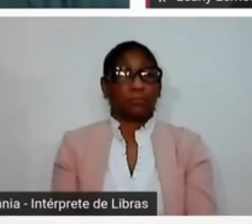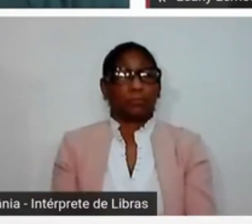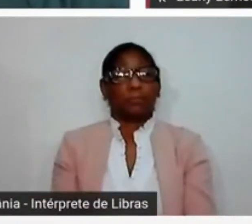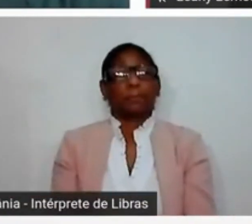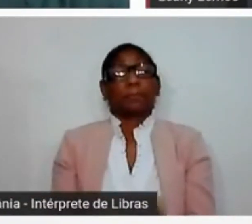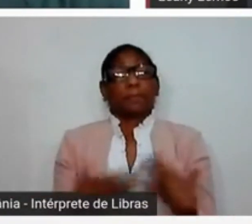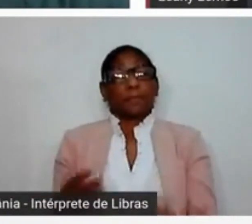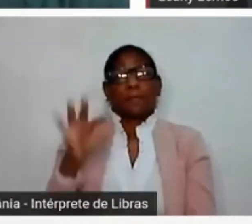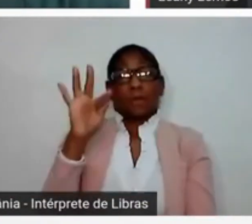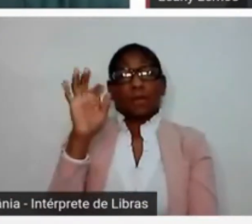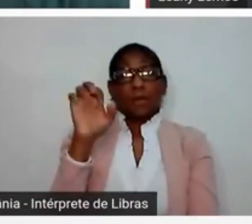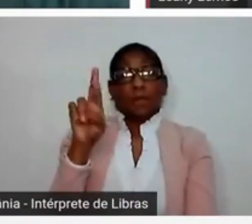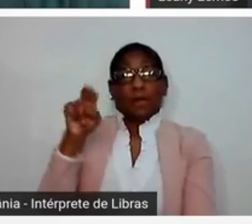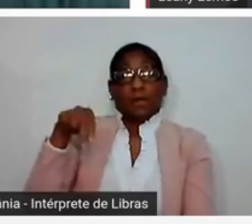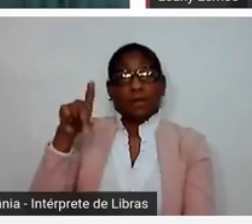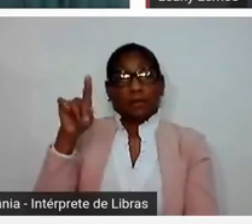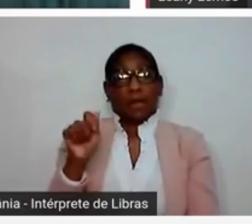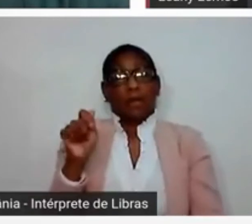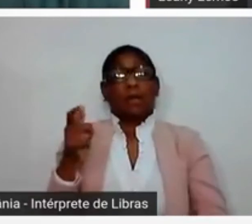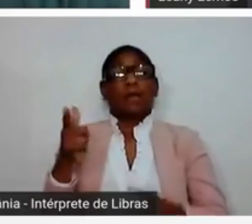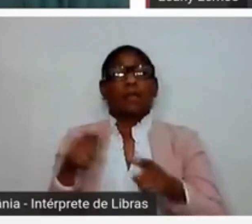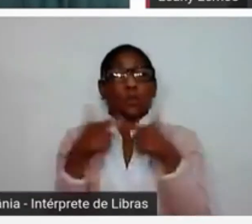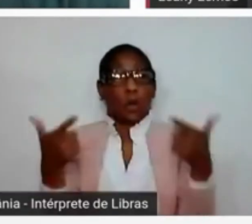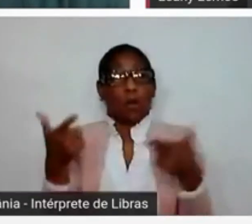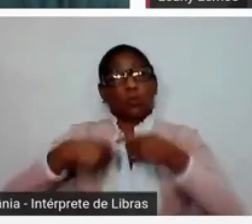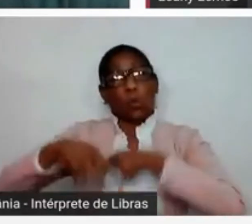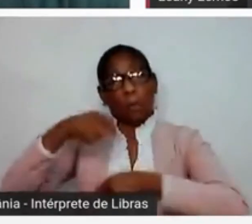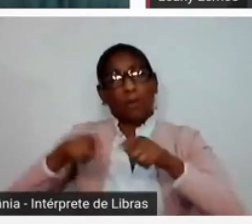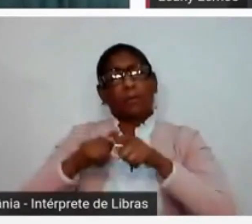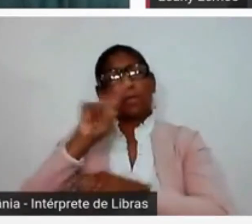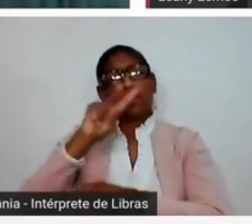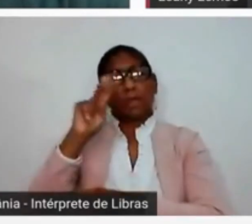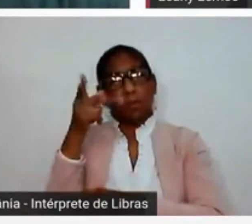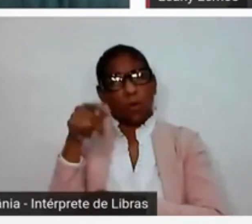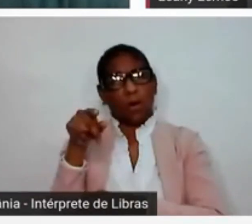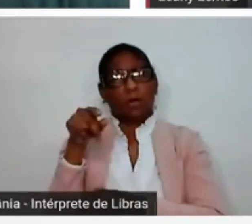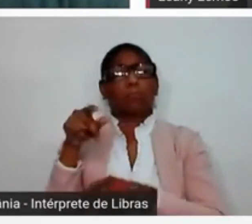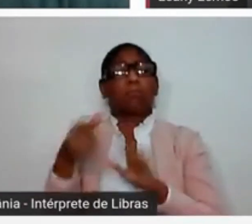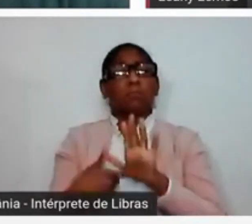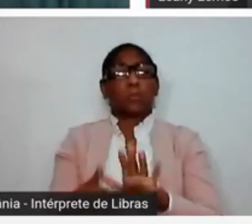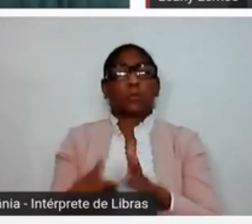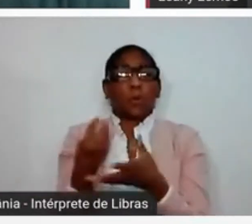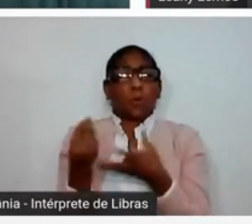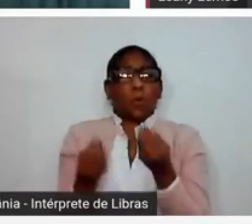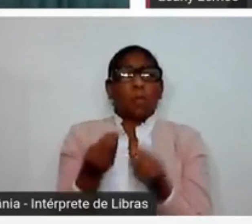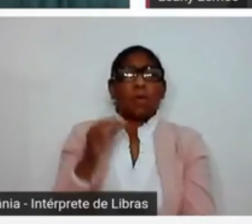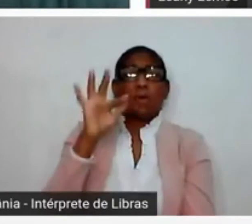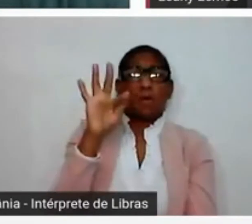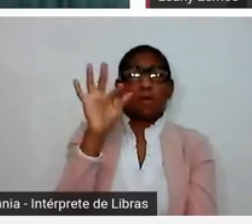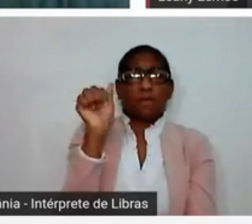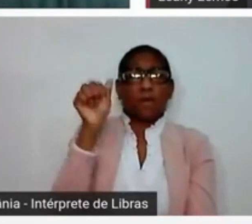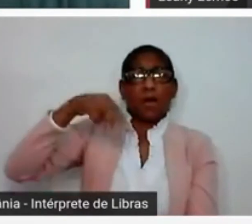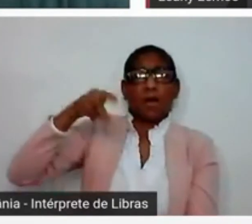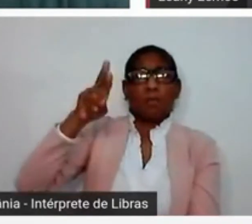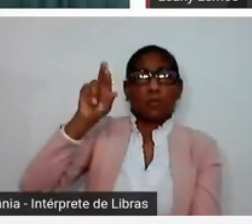Fernanda Crâncio, do Jornal do Comércio, e a Rosane de Oliveira, da Zero Hora, pedem um comentário sobre o levantamento parcial da FAMURS, que aponta que mais